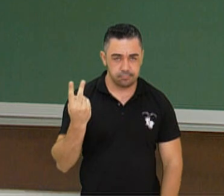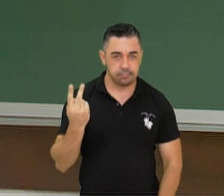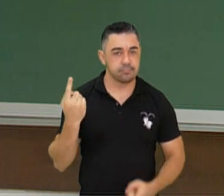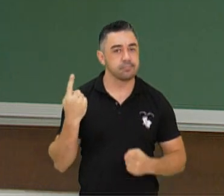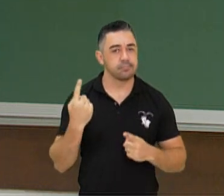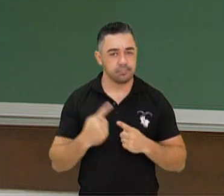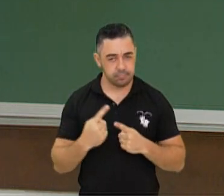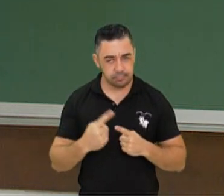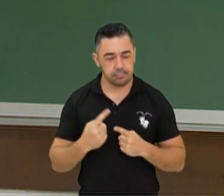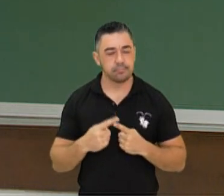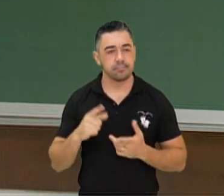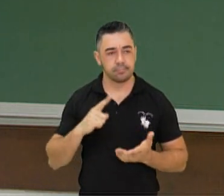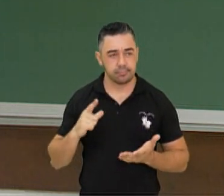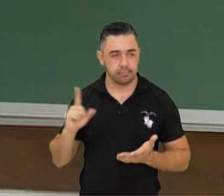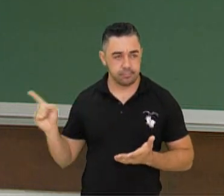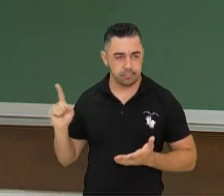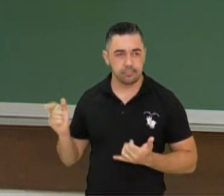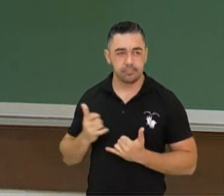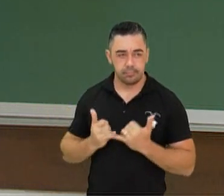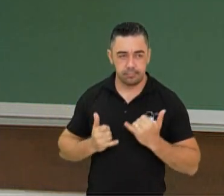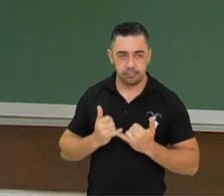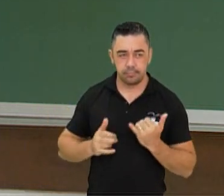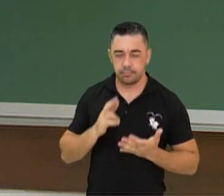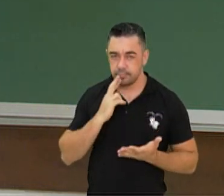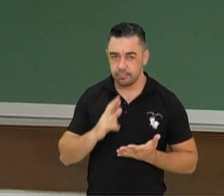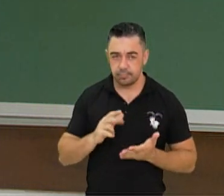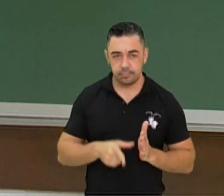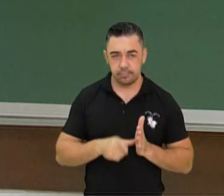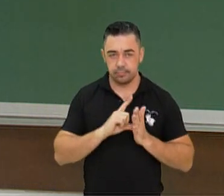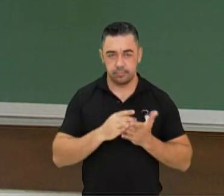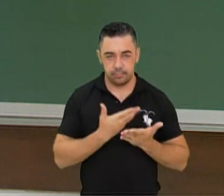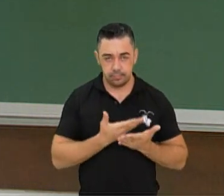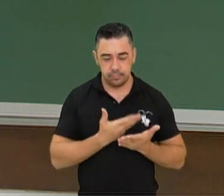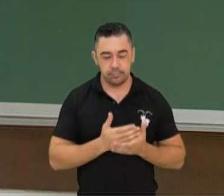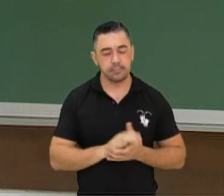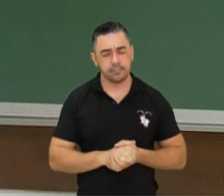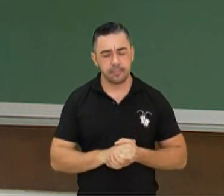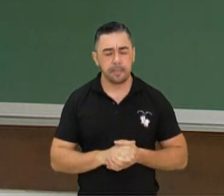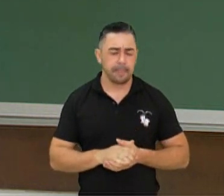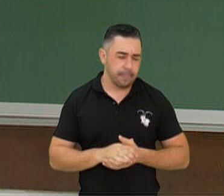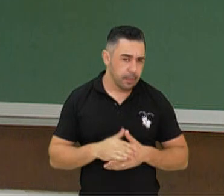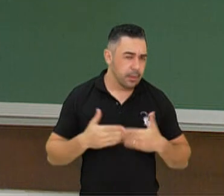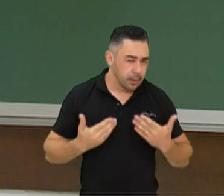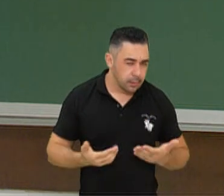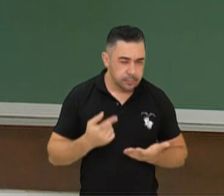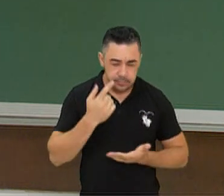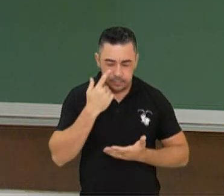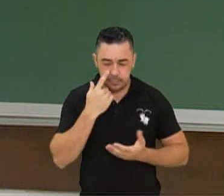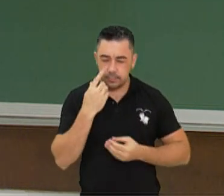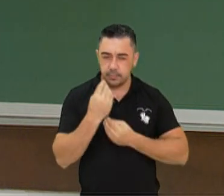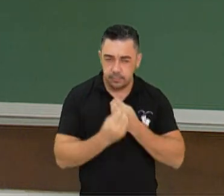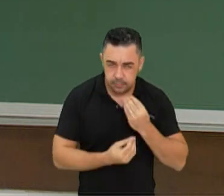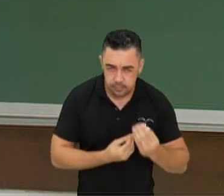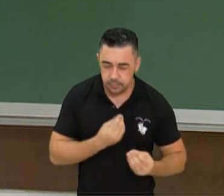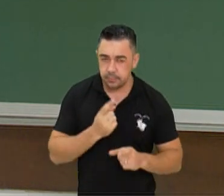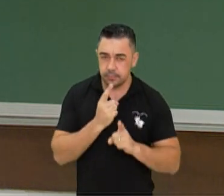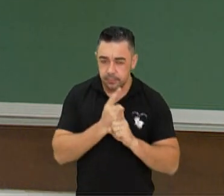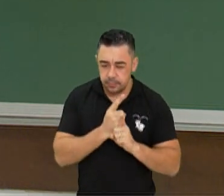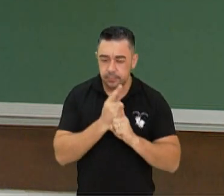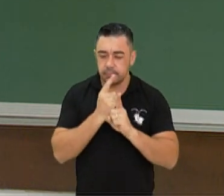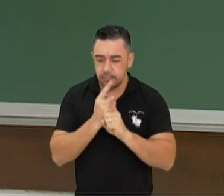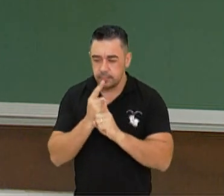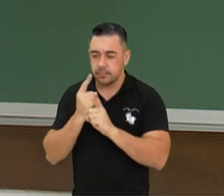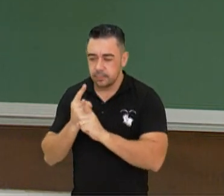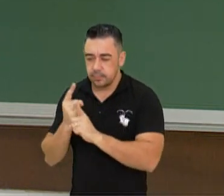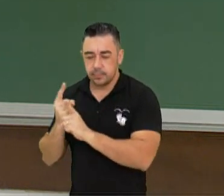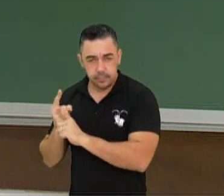como o exercício bem parecido que a gente respondeu na aula anterior. Então, vamos caminhando para ver como que a gente pode